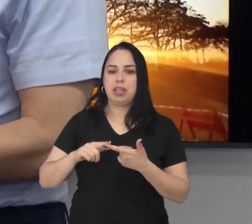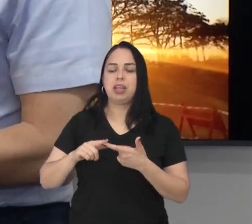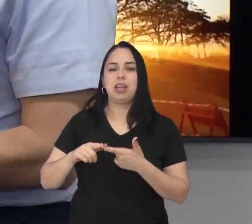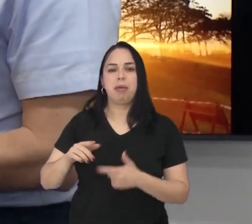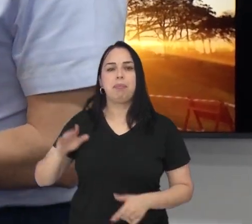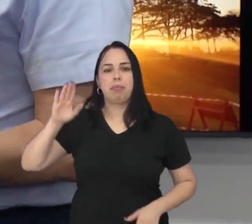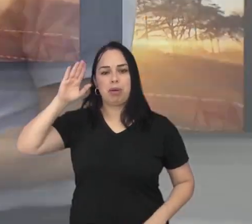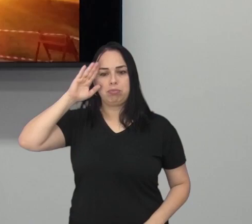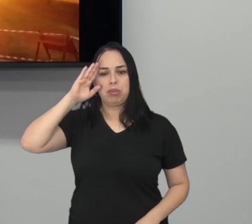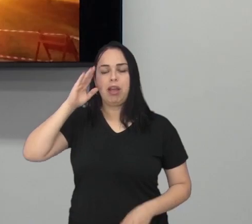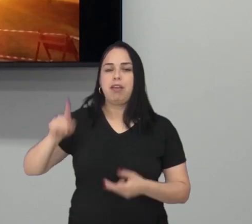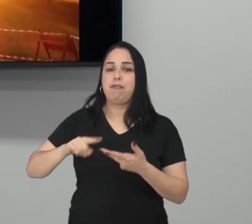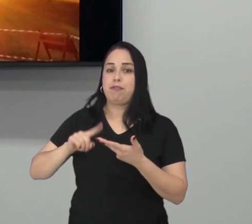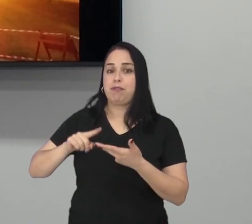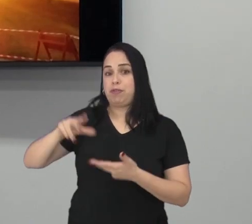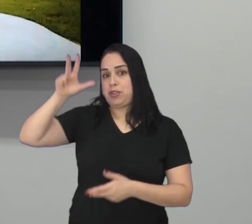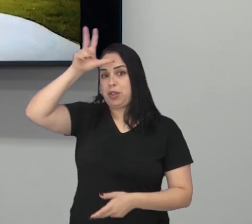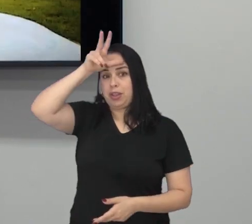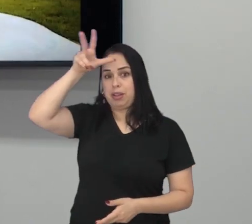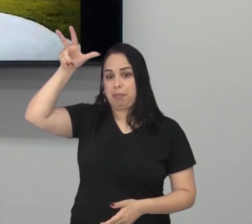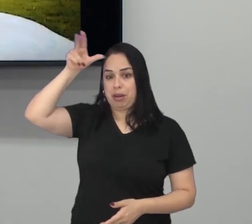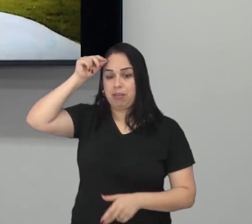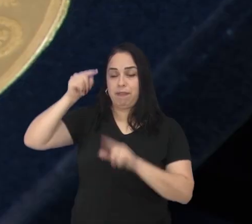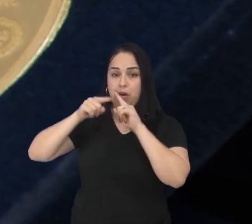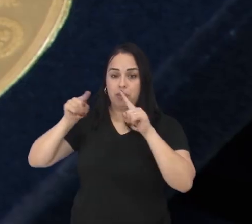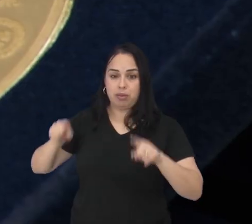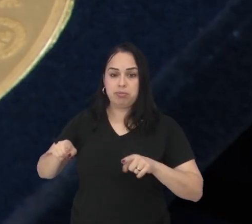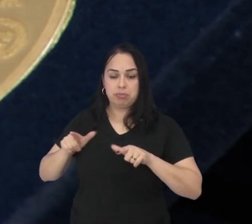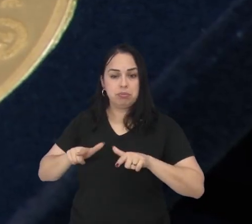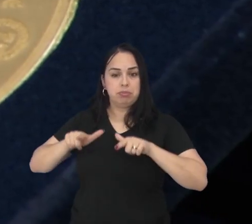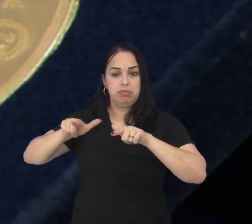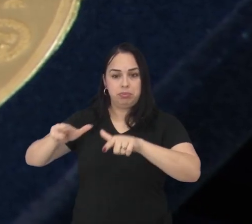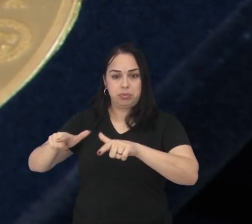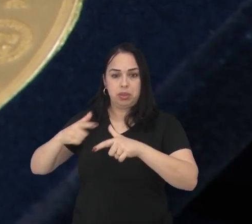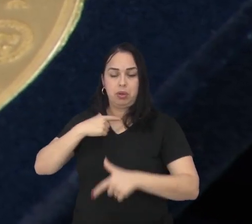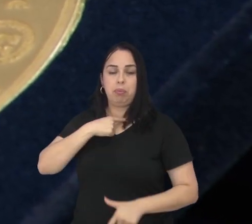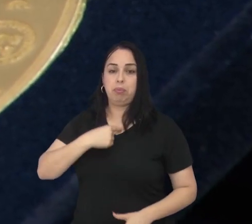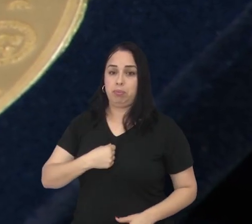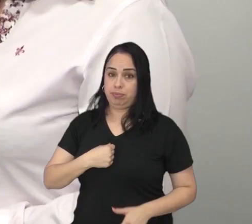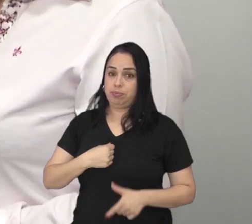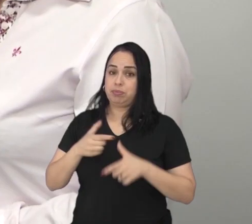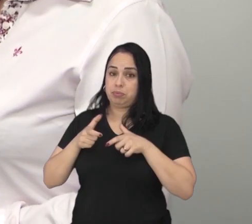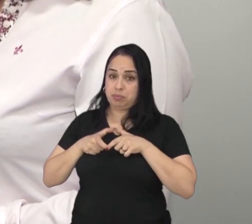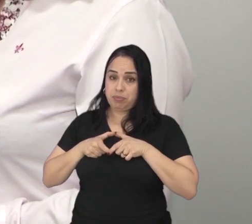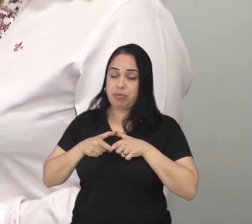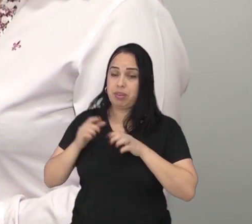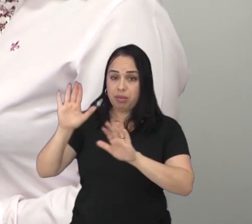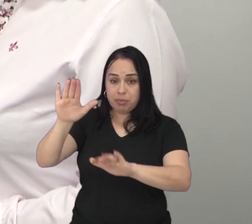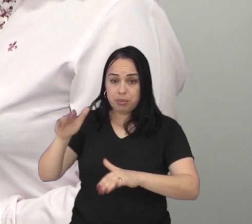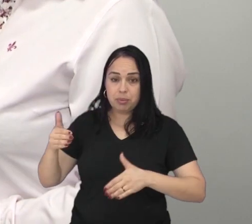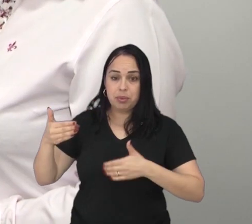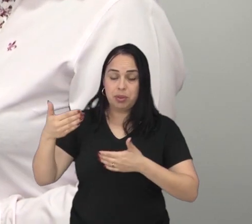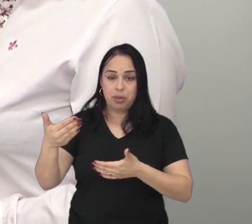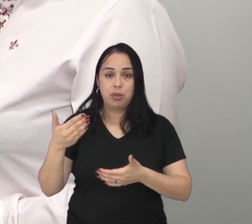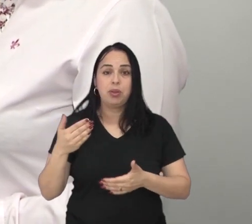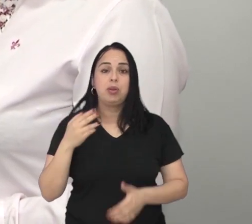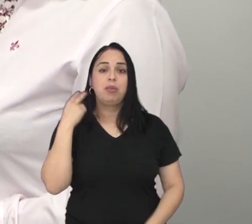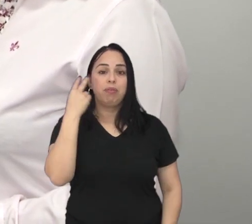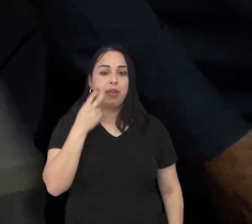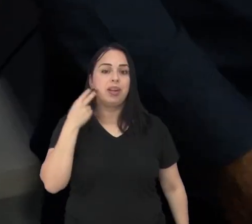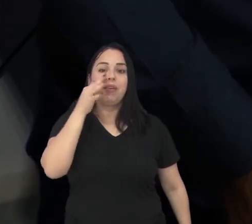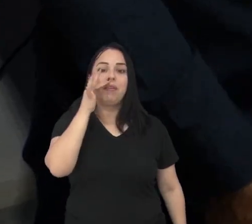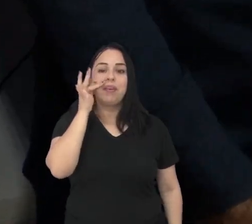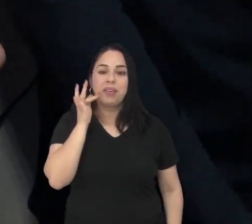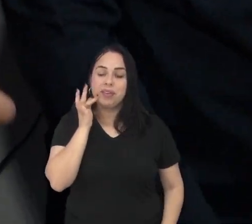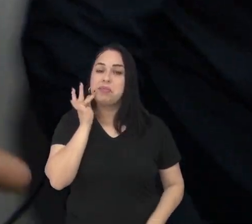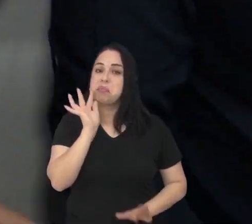servidores do DCTA e funcionários da Prefeitura, receberam a medalha de honra. A entrega da honraria foi